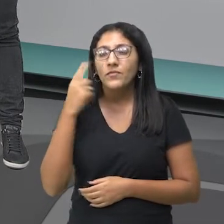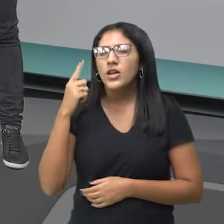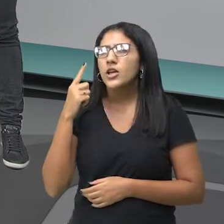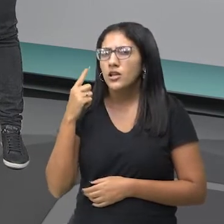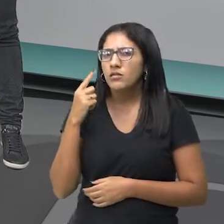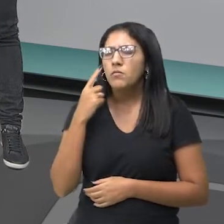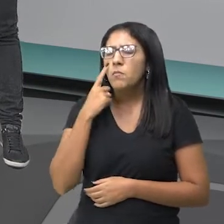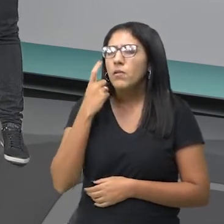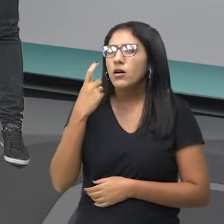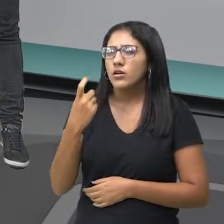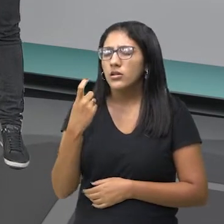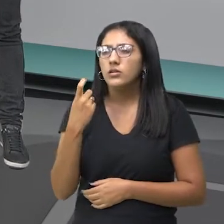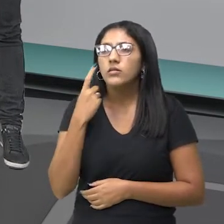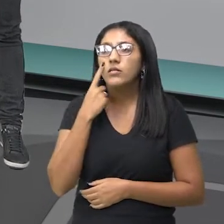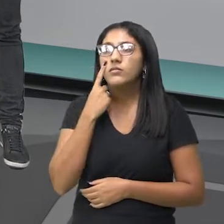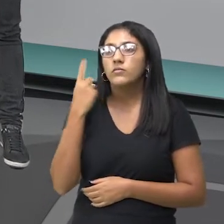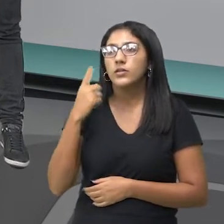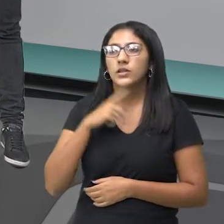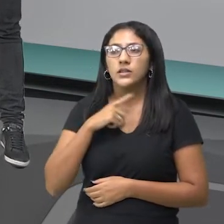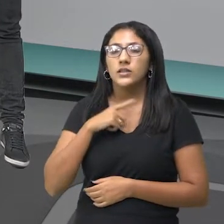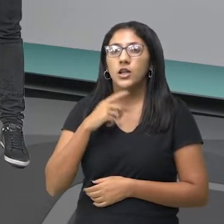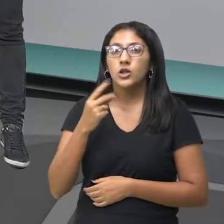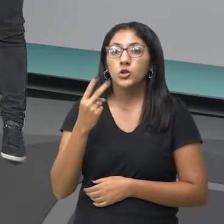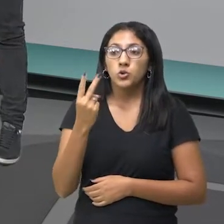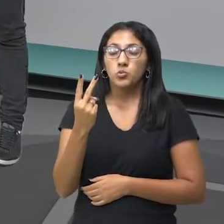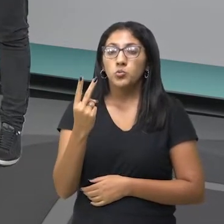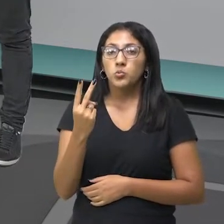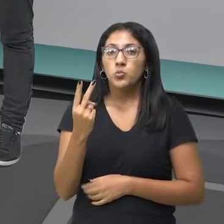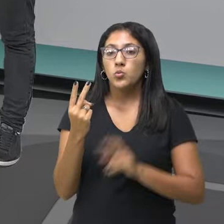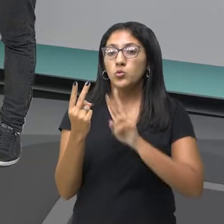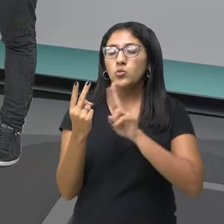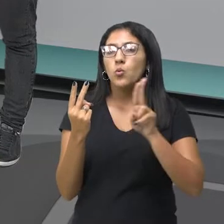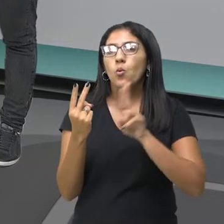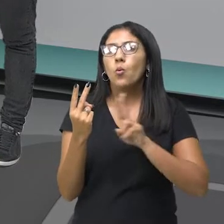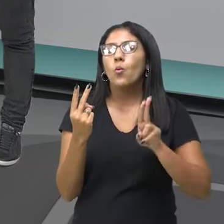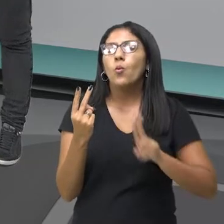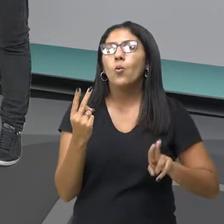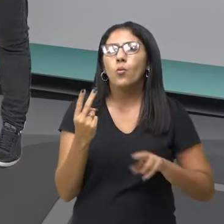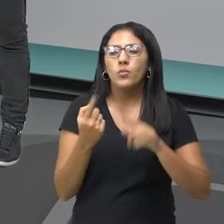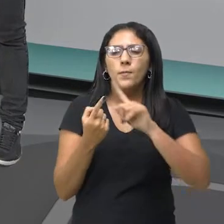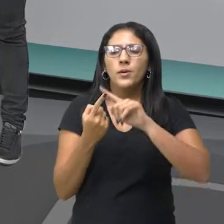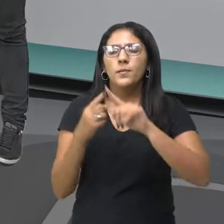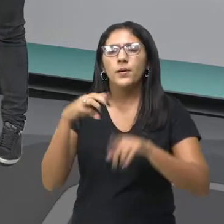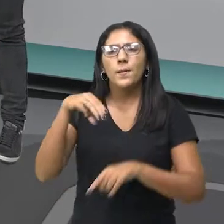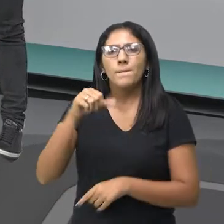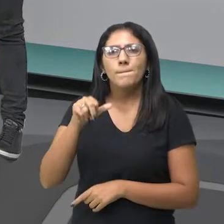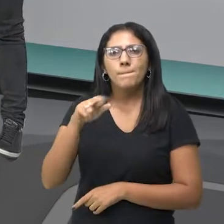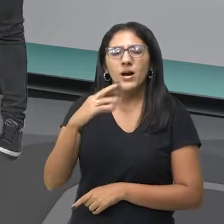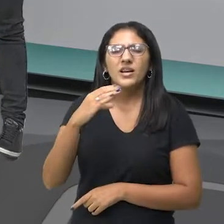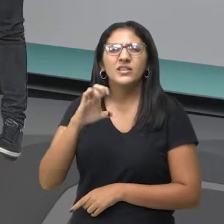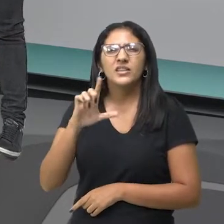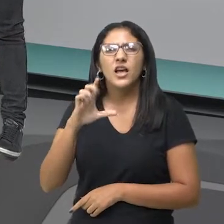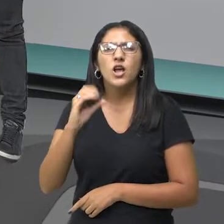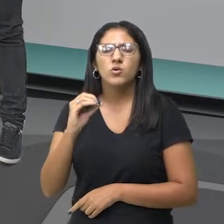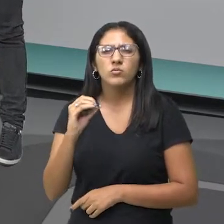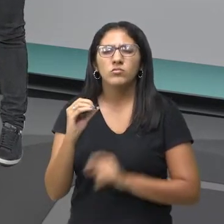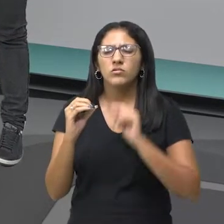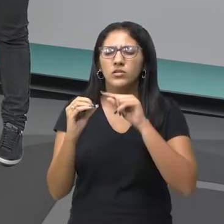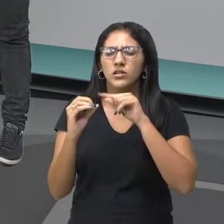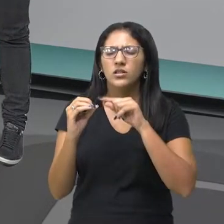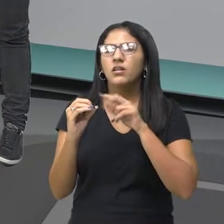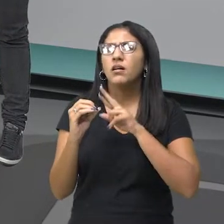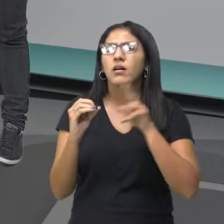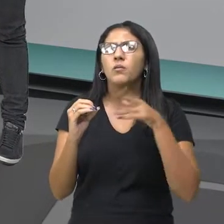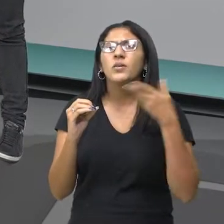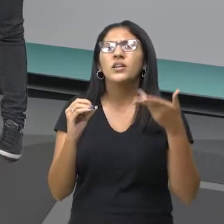detalhe. Observem que aqui eu tenho o nome de duas pessoas. O primeiro, Marcelo de Oliveira Gonzaga. Quem é este homem? Percebam que ele